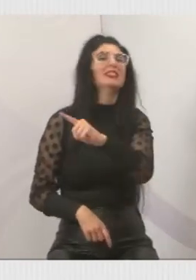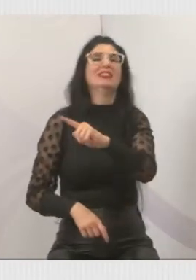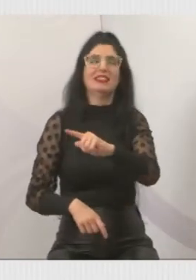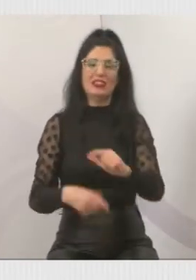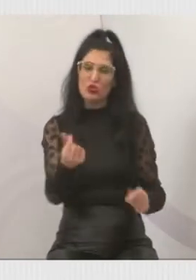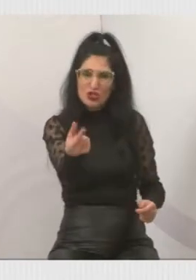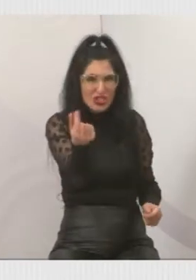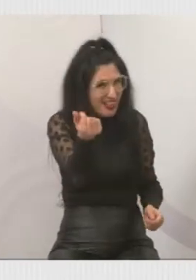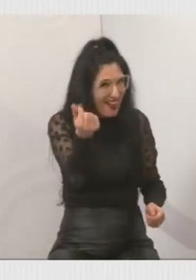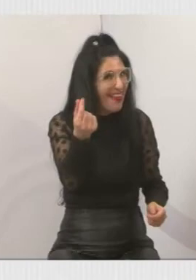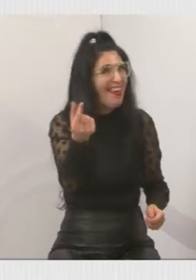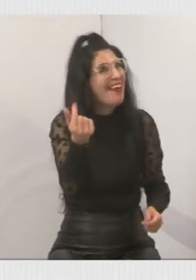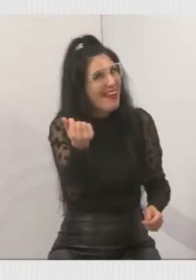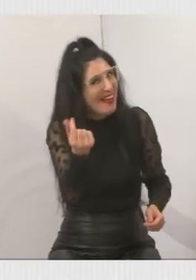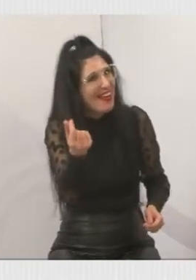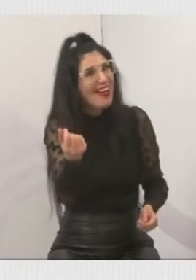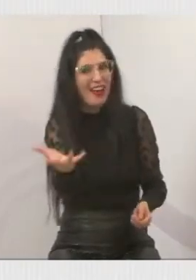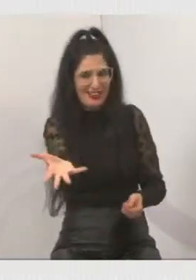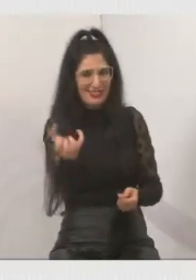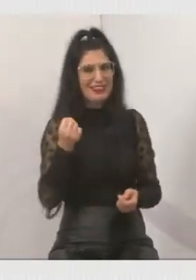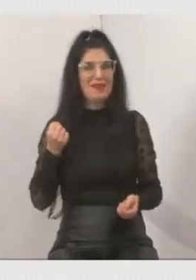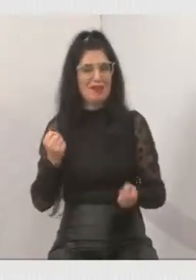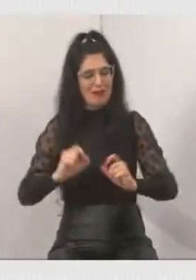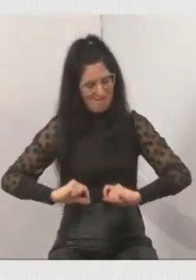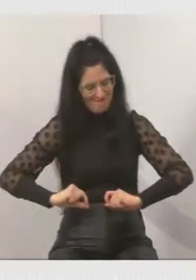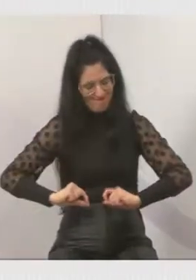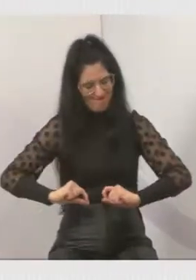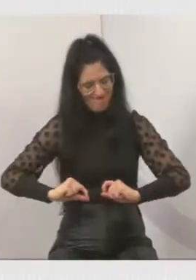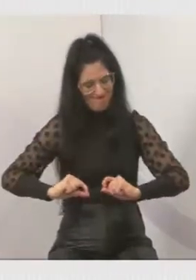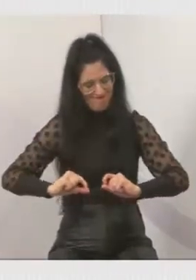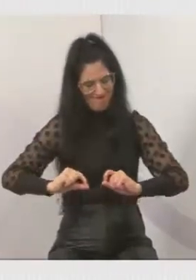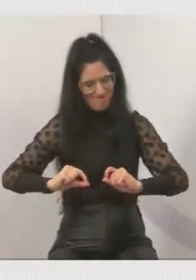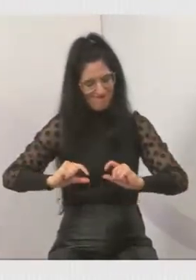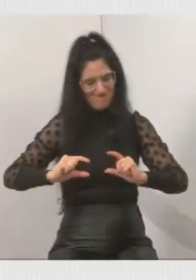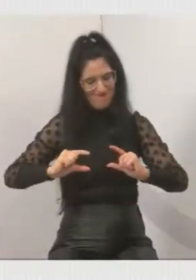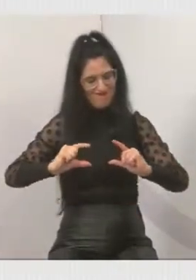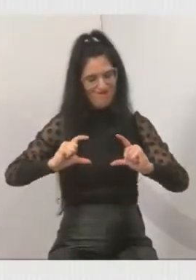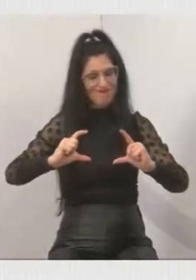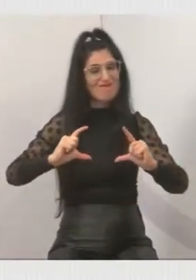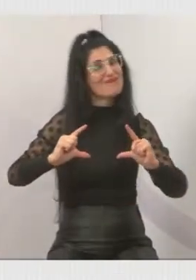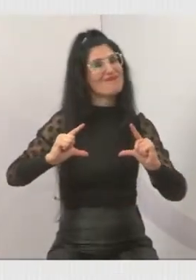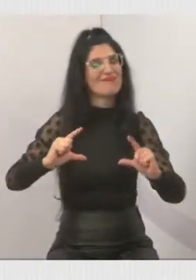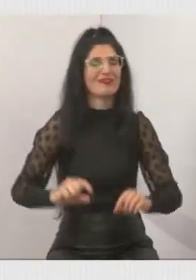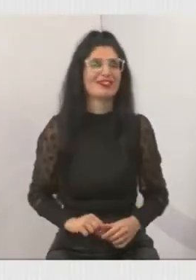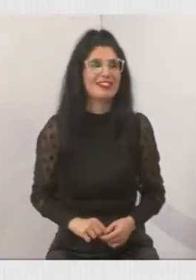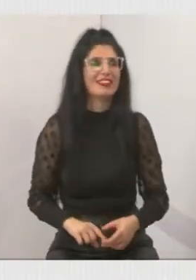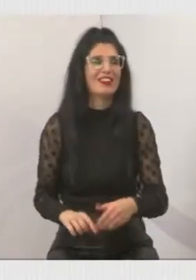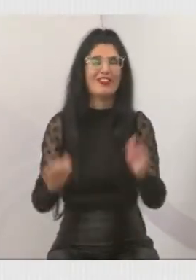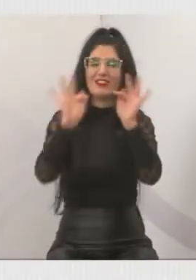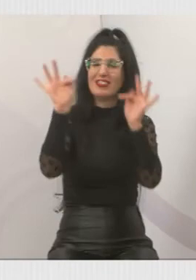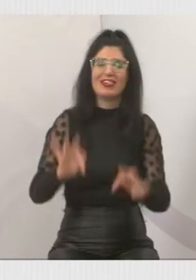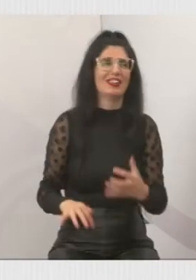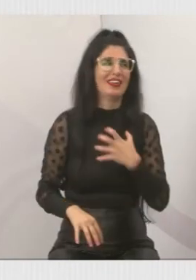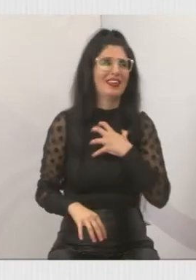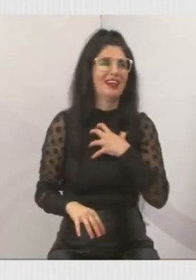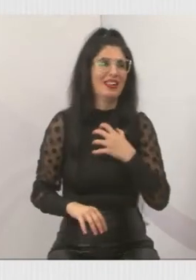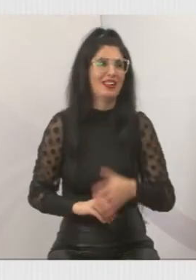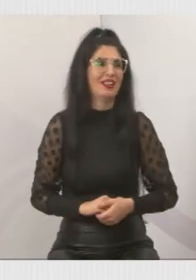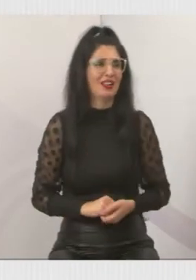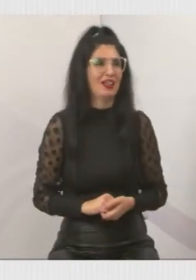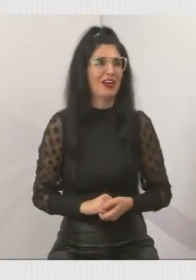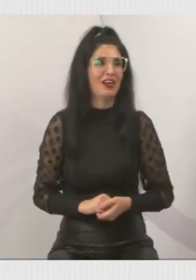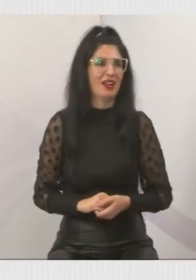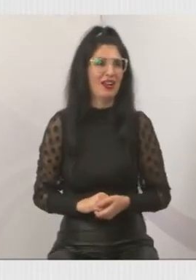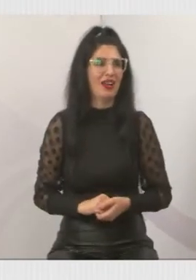também a minha família estando unida, isso ajudou muito. E isso eu consigo passar através dos bolos.